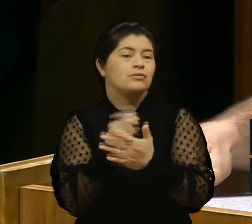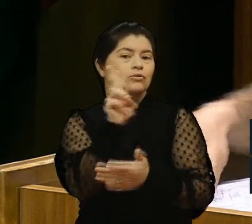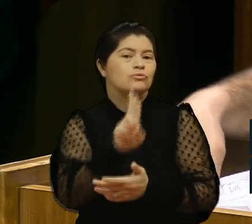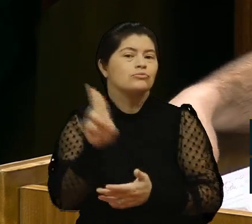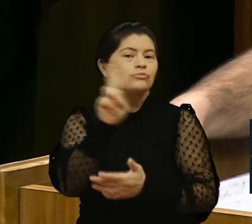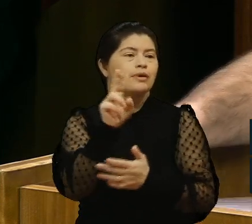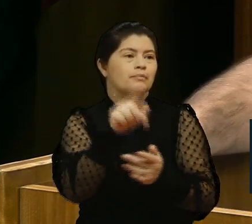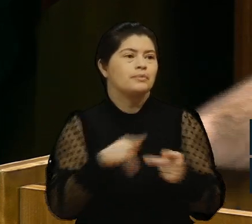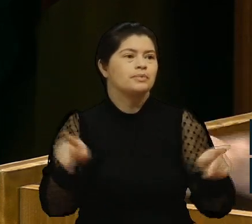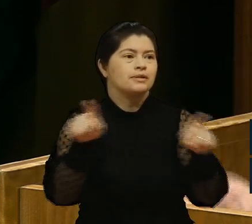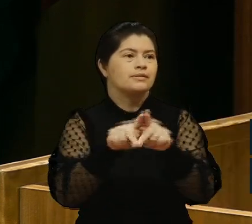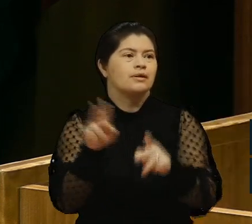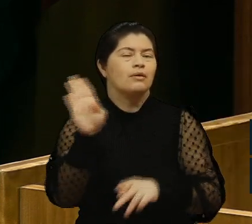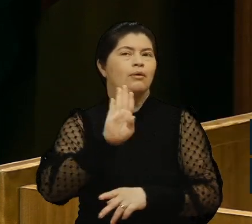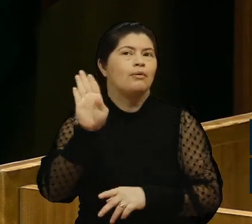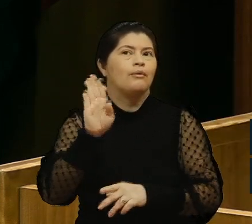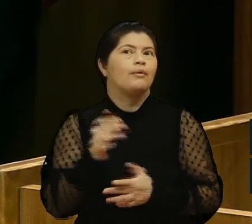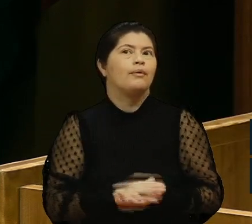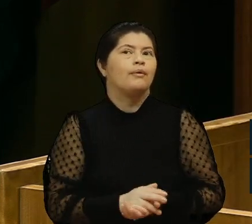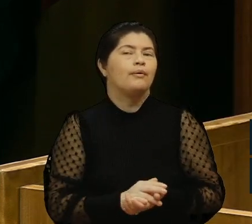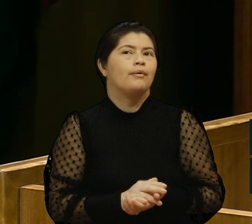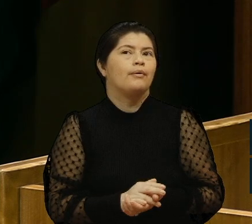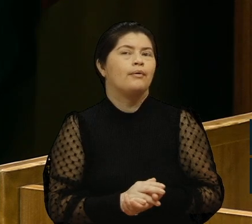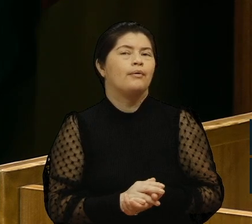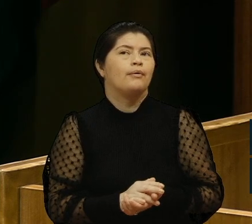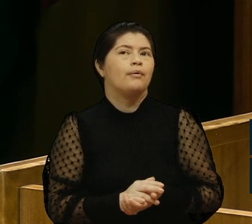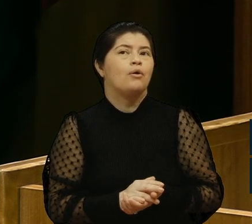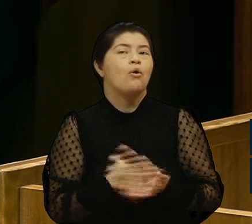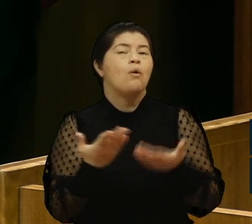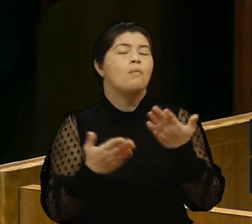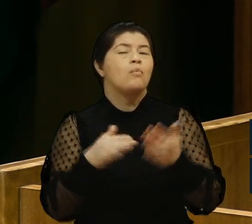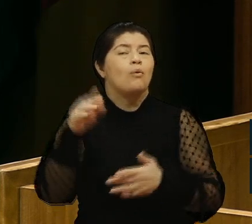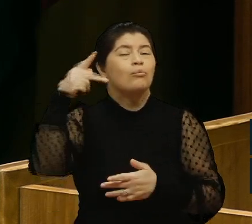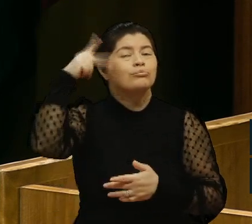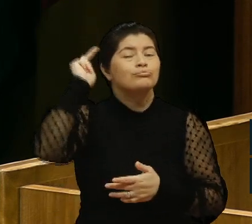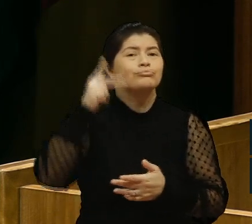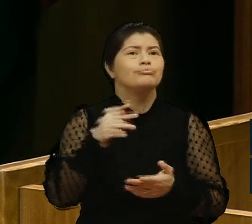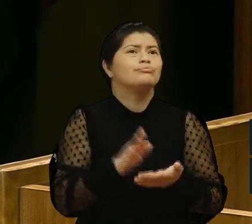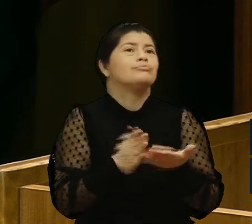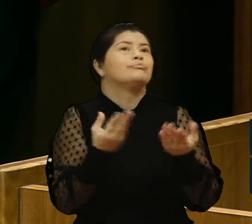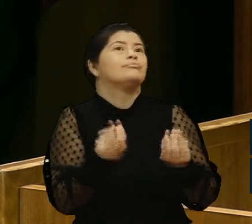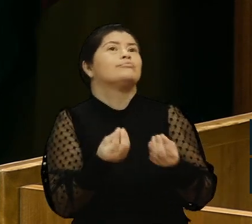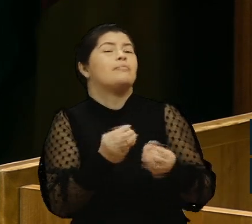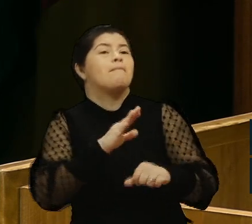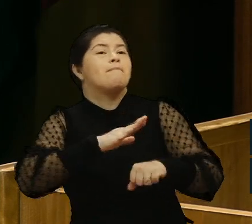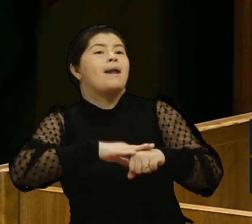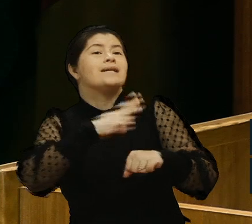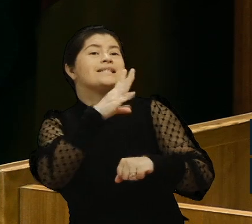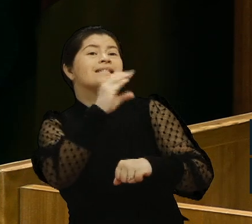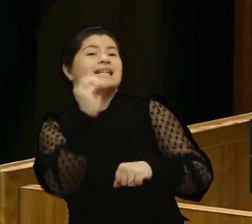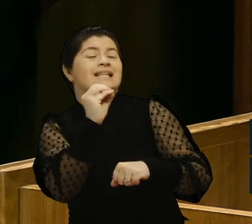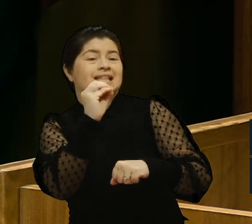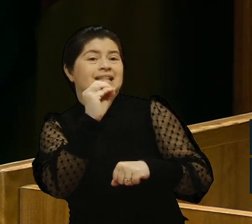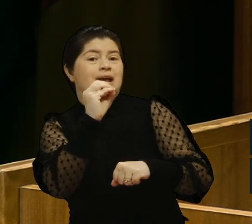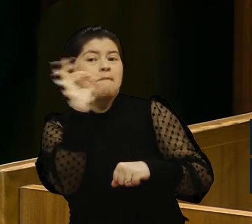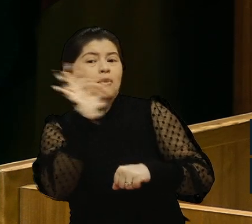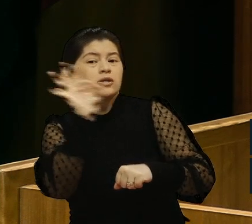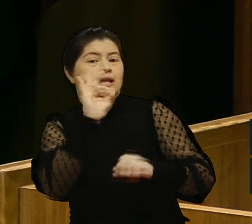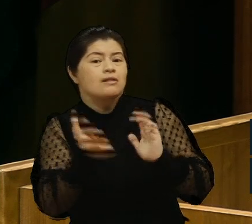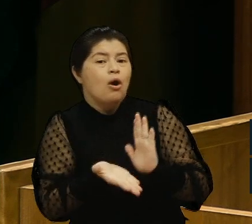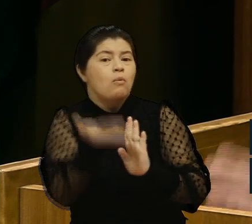Nós tivemos, nos últimos 2 anos, vereador Iago Morandi, mais de 30% de aumento.